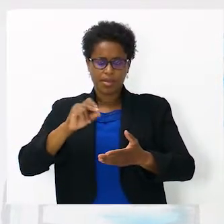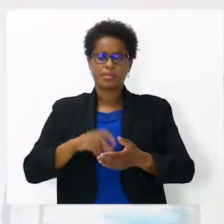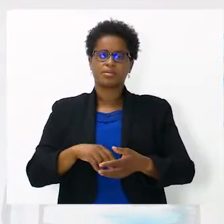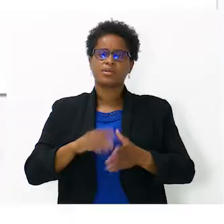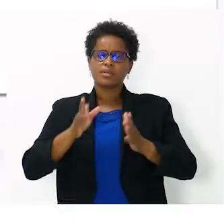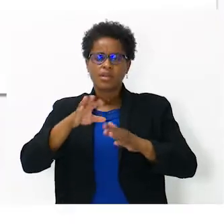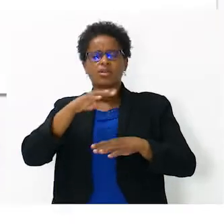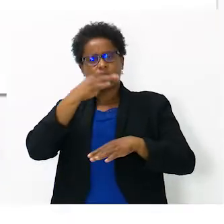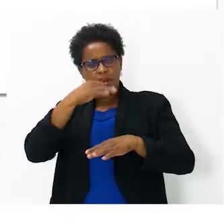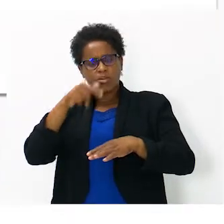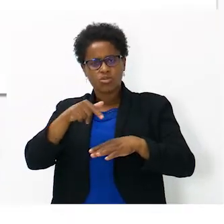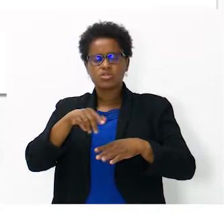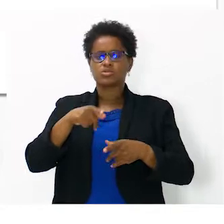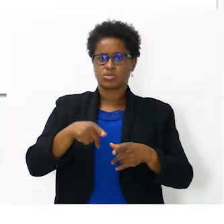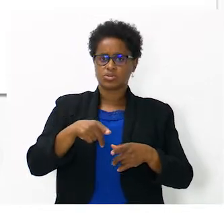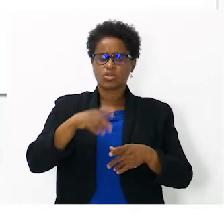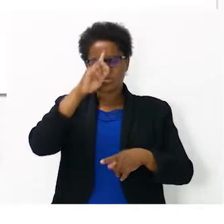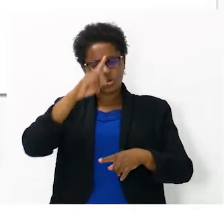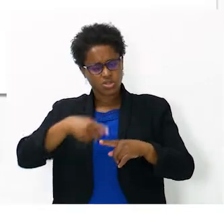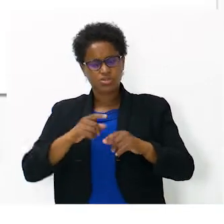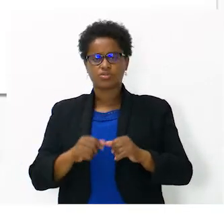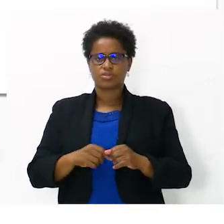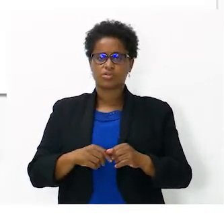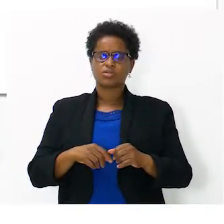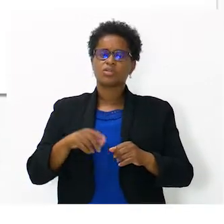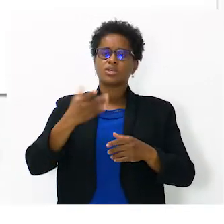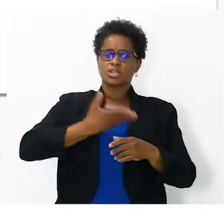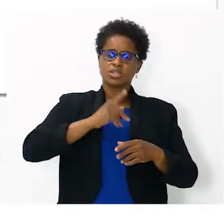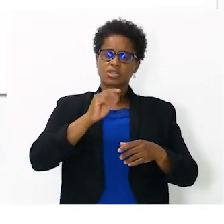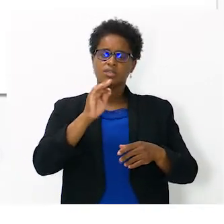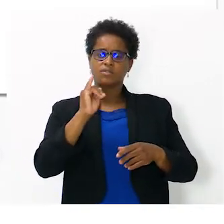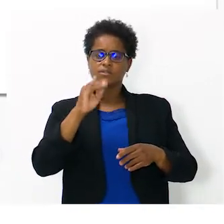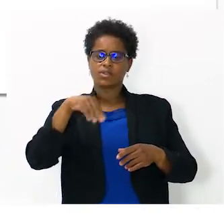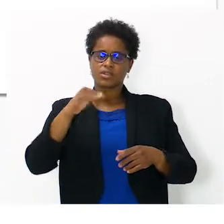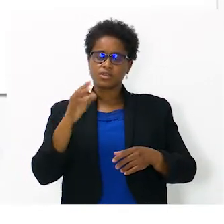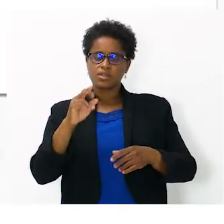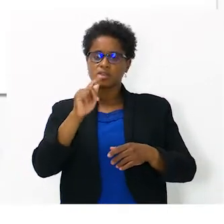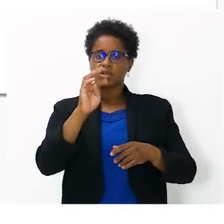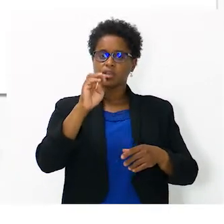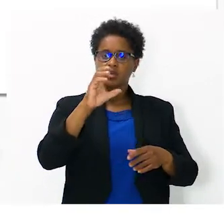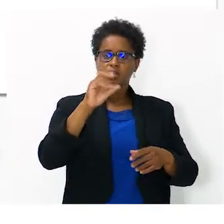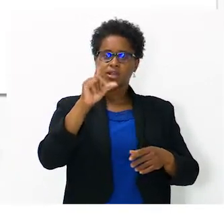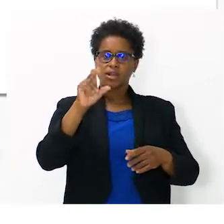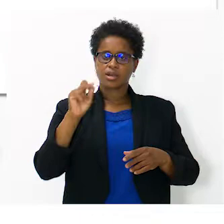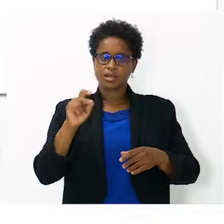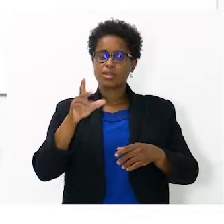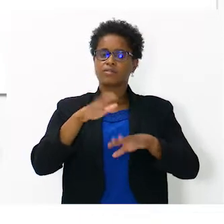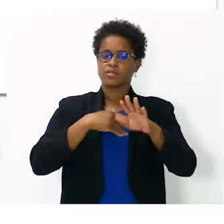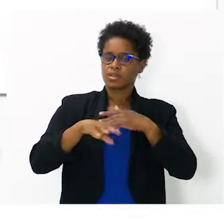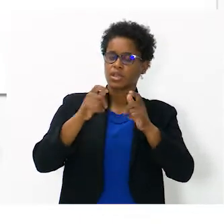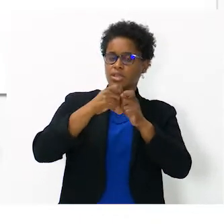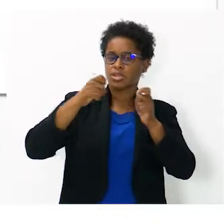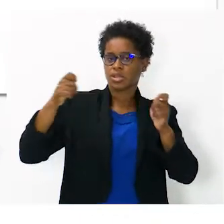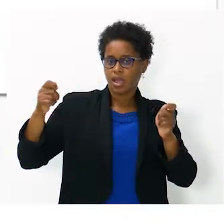sobre isso. Objetivos: definir escala, determinar a